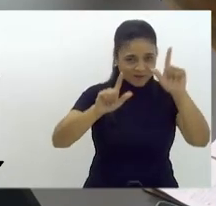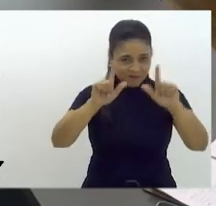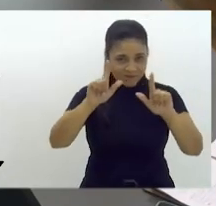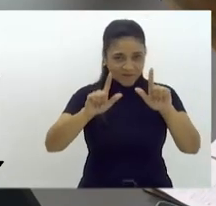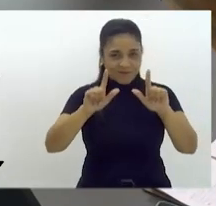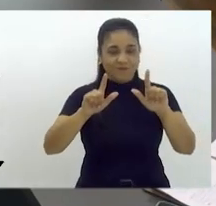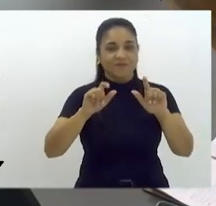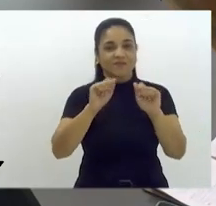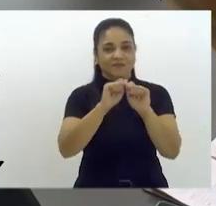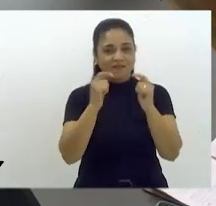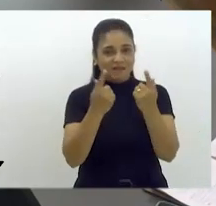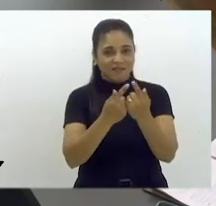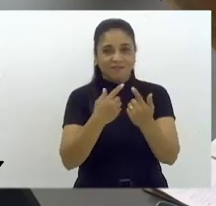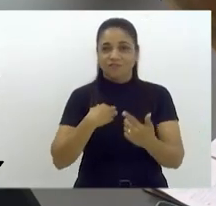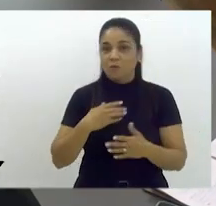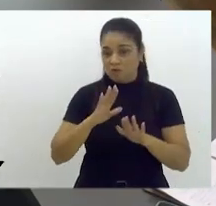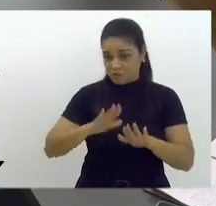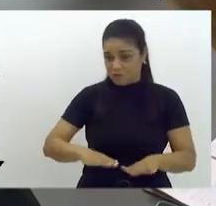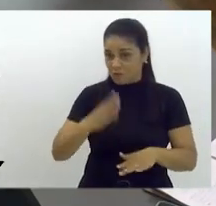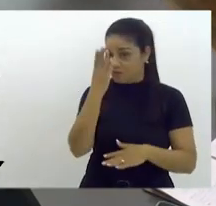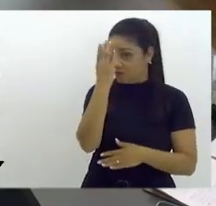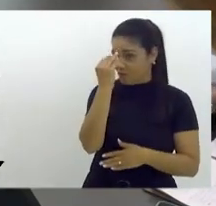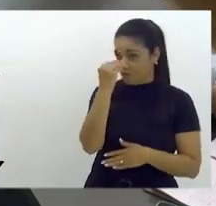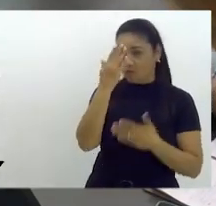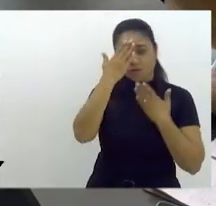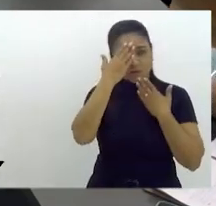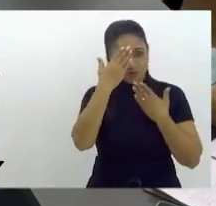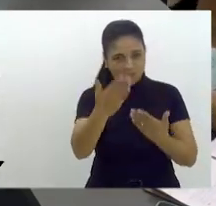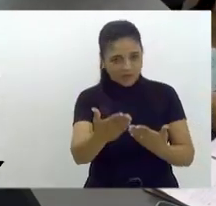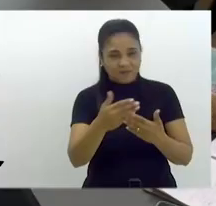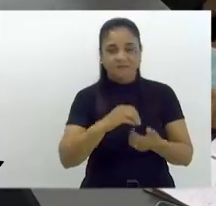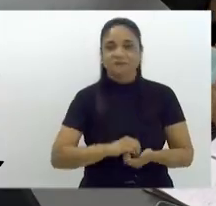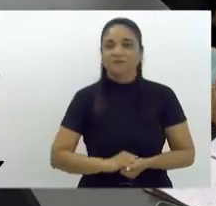e pedir que não saiam sem tirar uma foto conosco muito obrigada